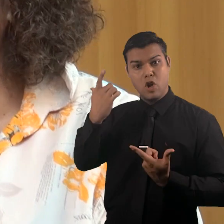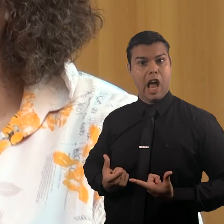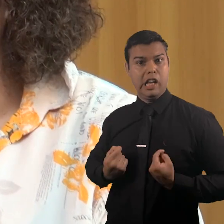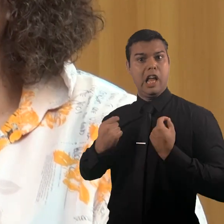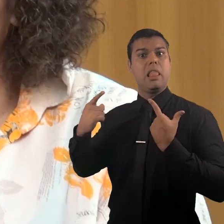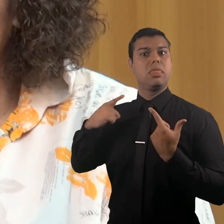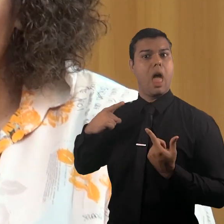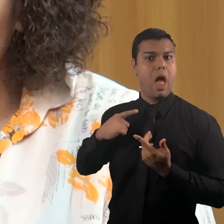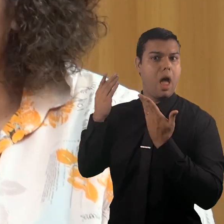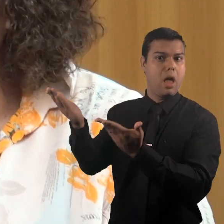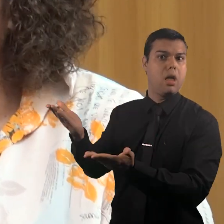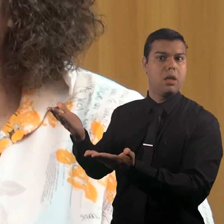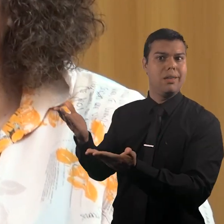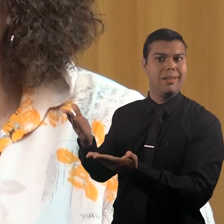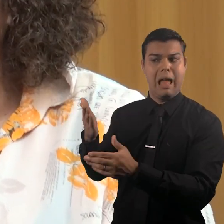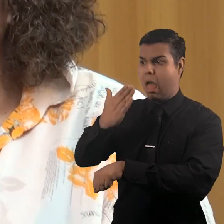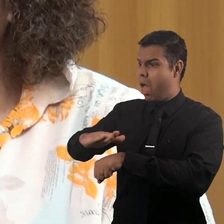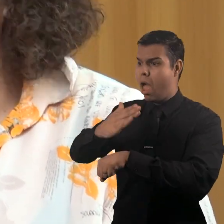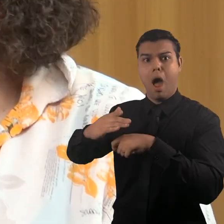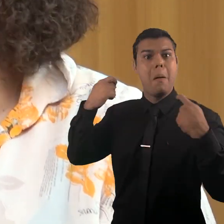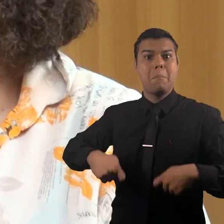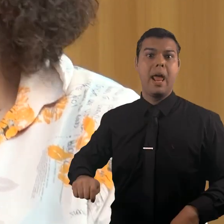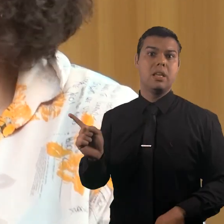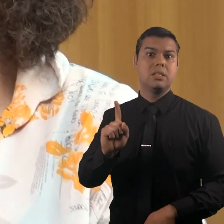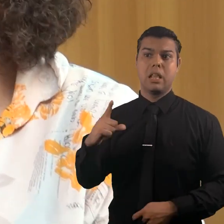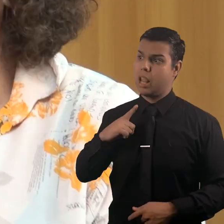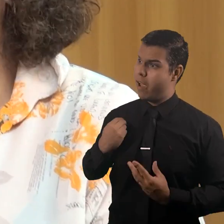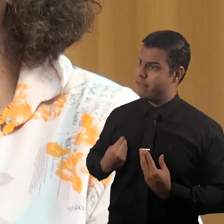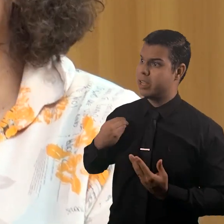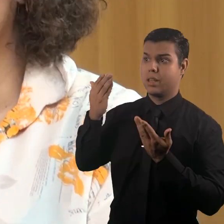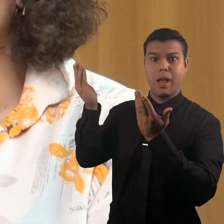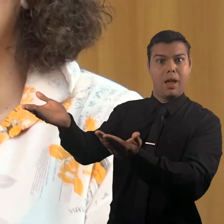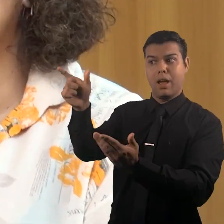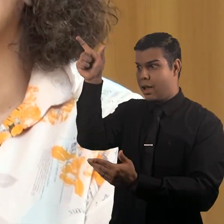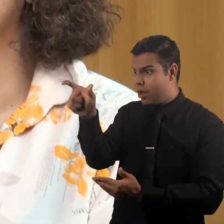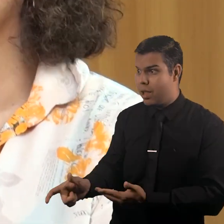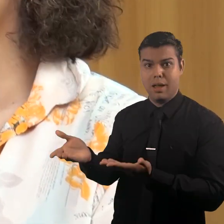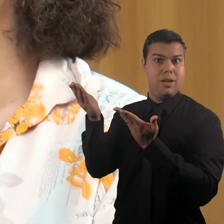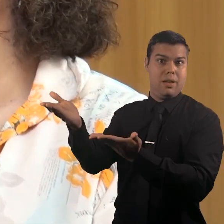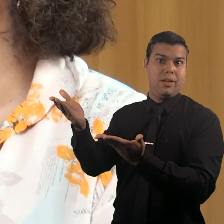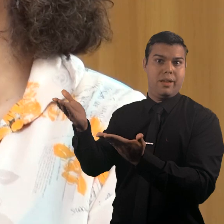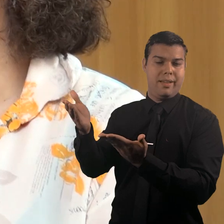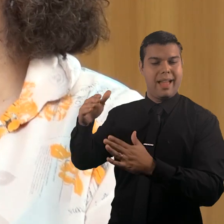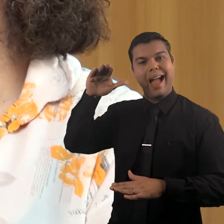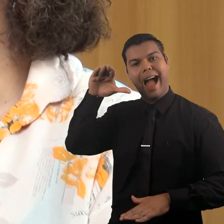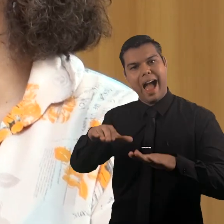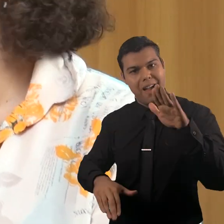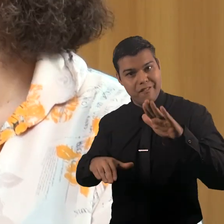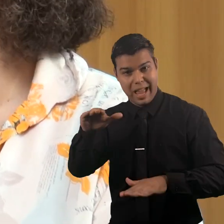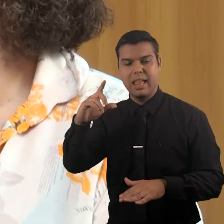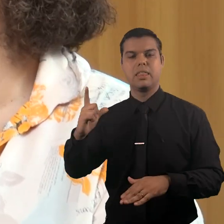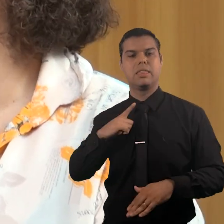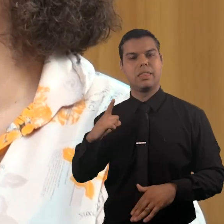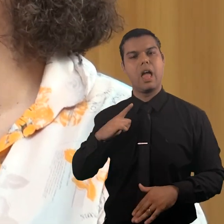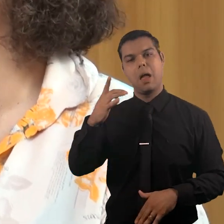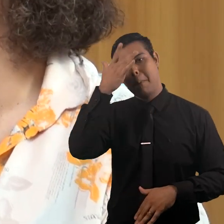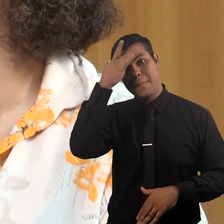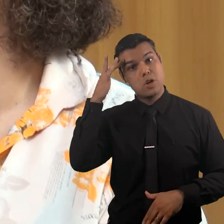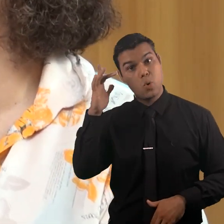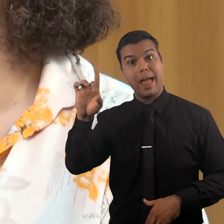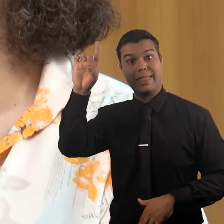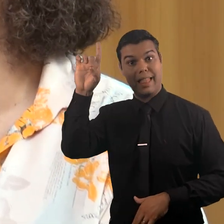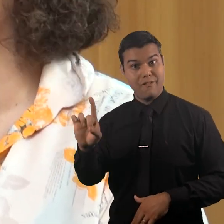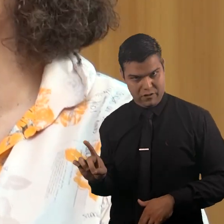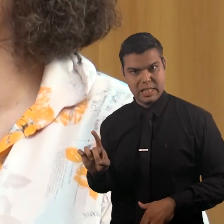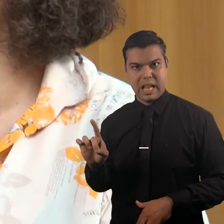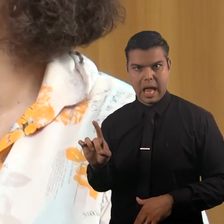já está ali, nos pacientes oncológicos. E não precisa treinar, já está tudo ali, né? E muitas vezes você tem um